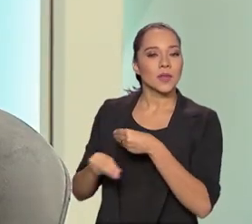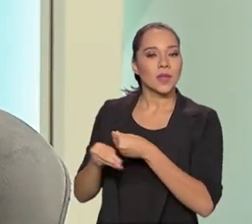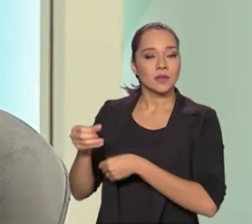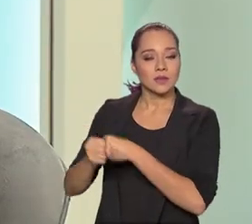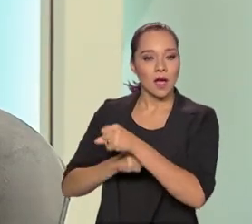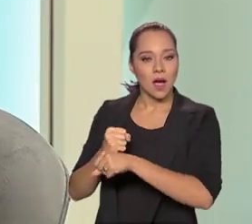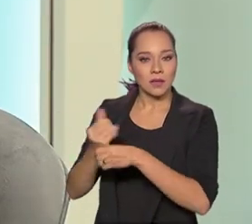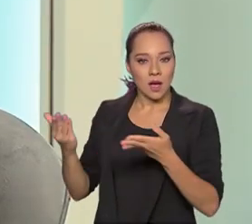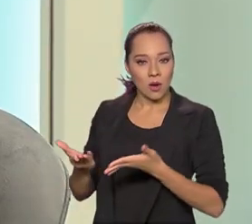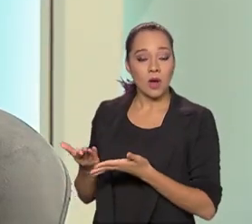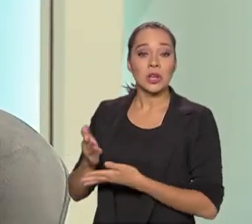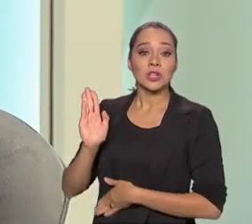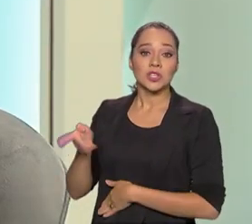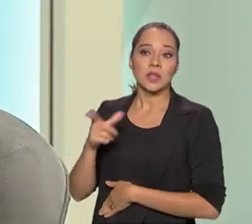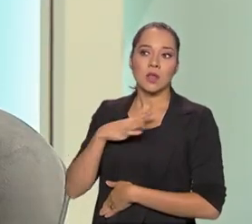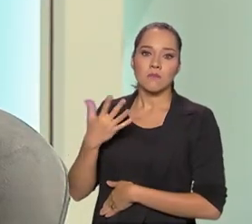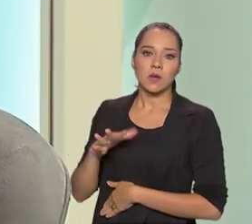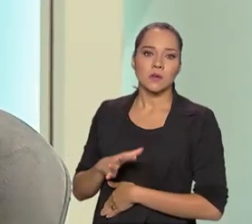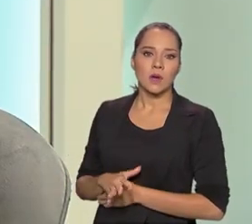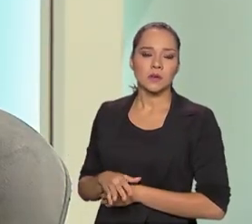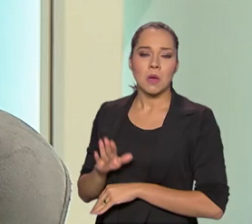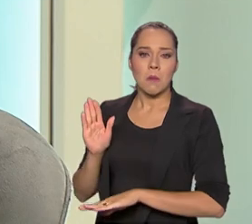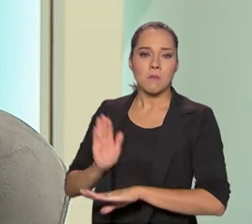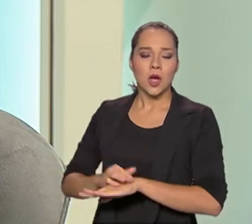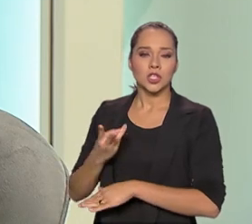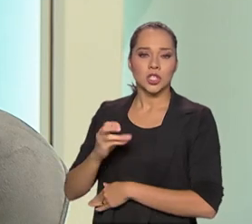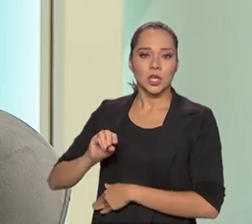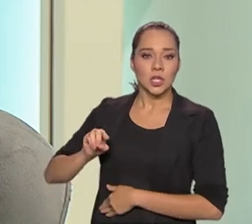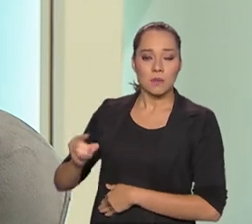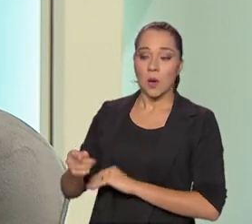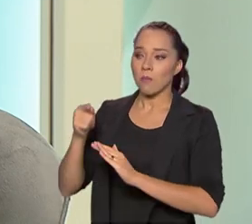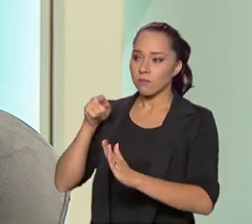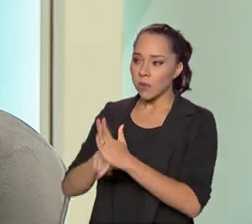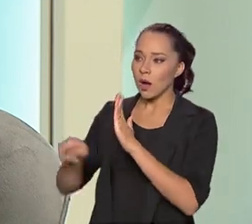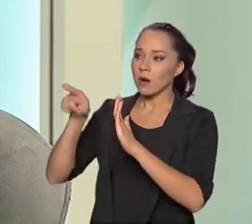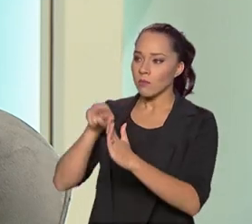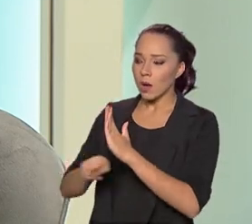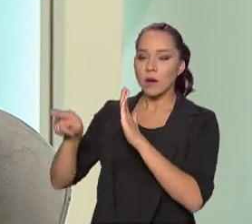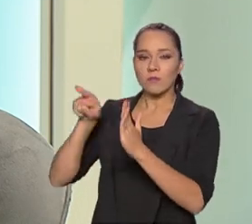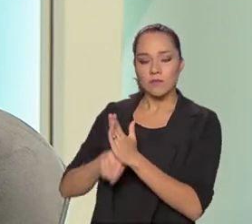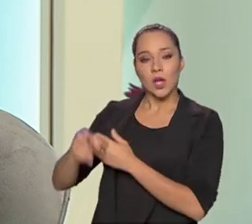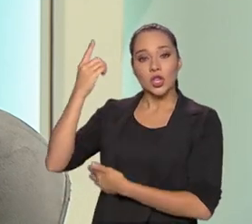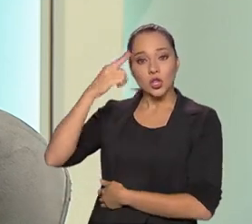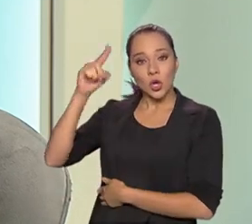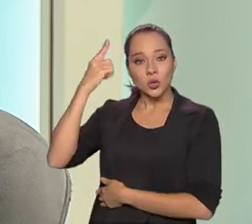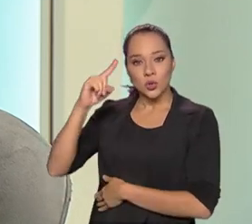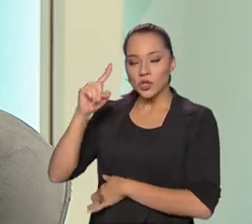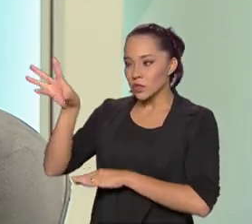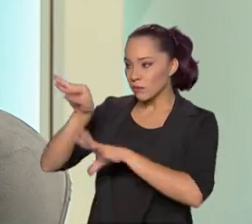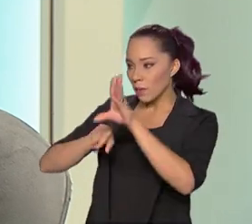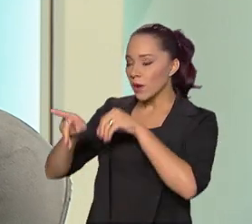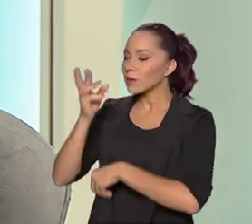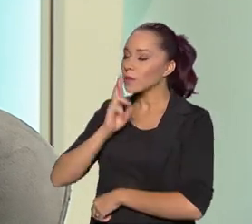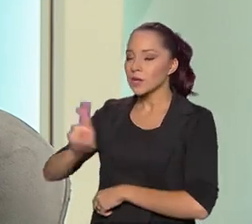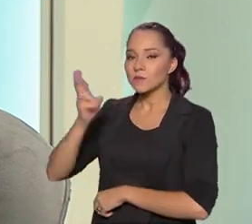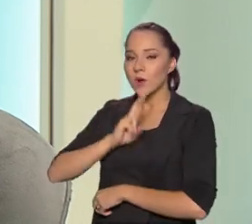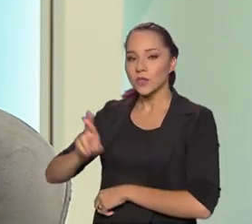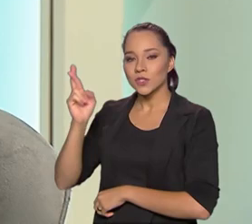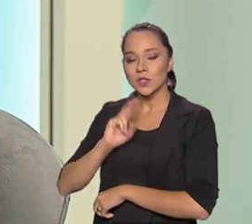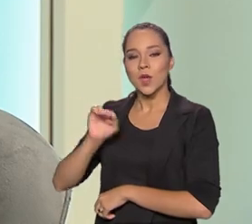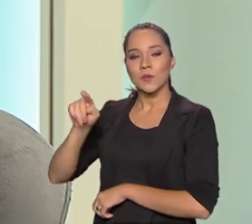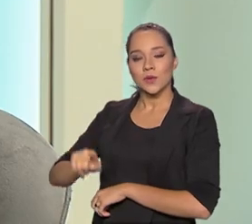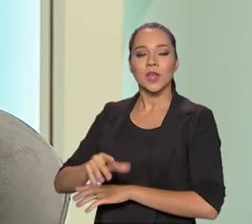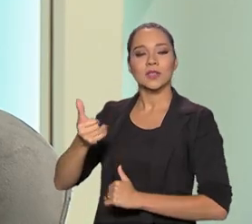esse ano e estamos recebendo, em média, mais de 30 mil perguntas diariamente que estão sendo respondidas por